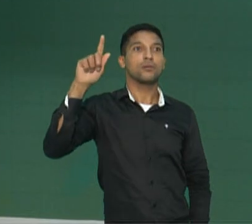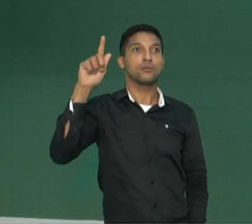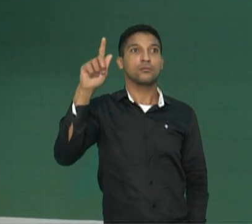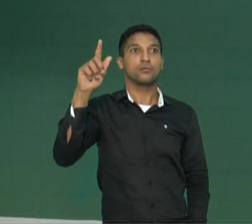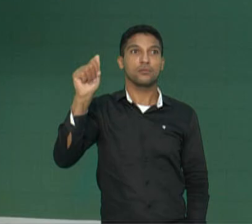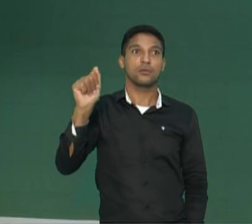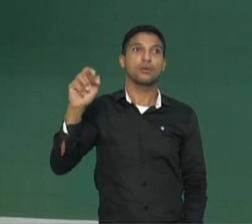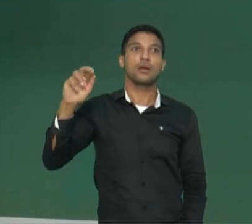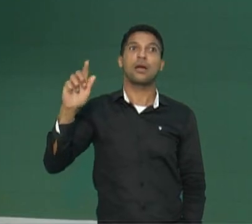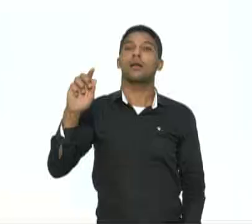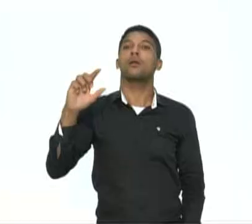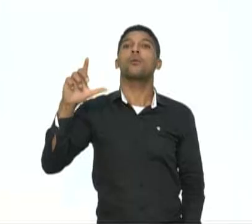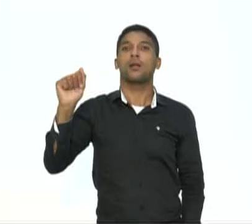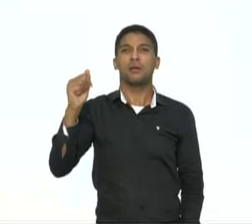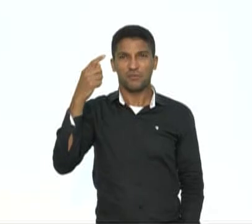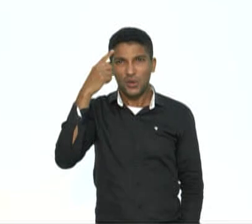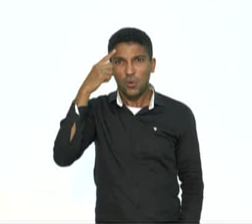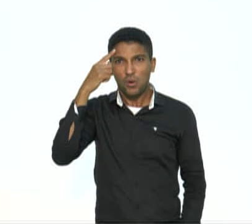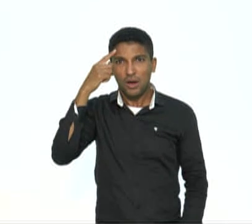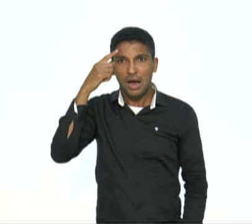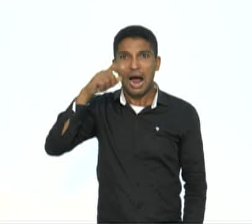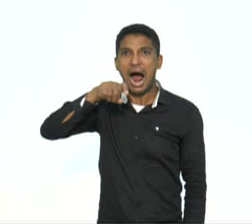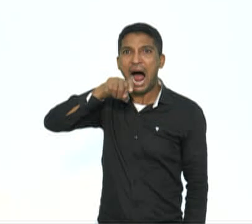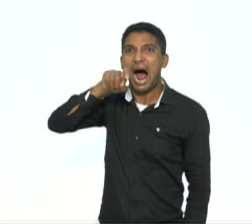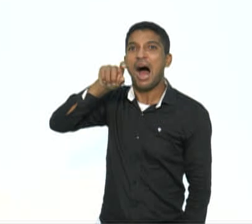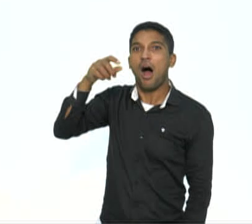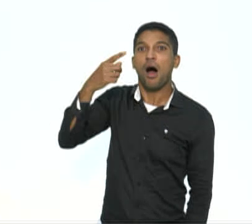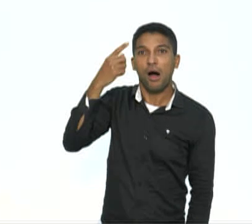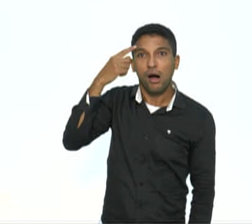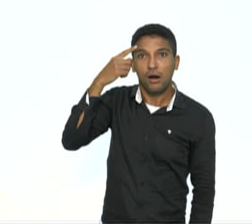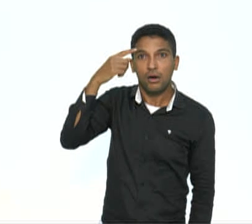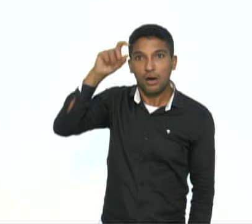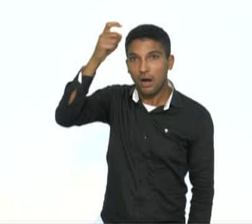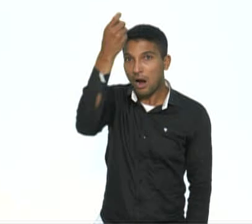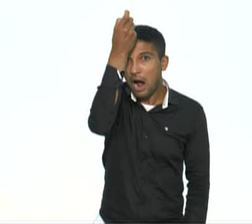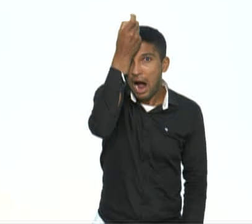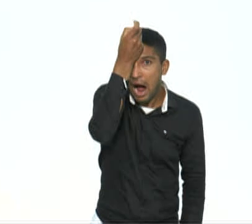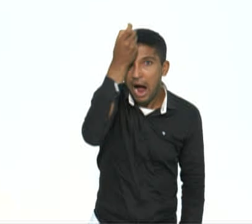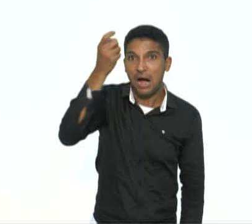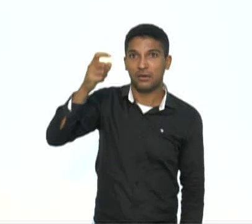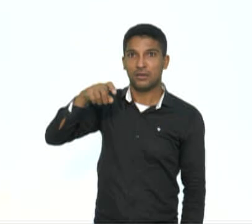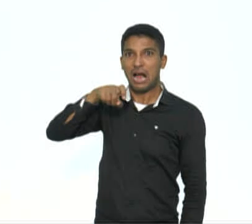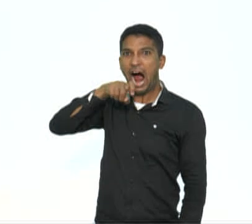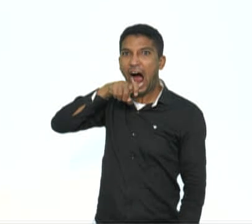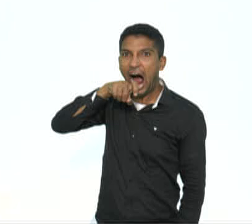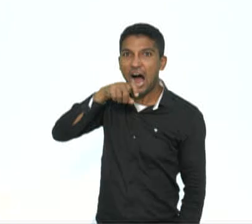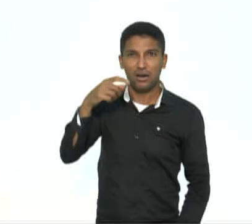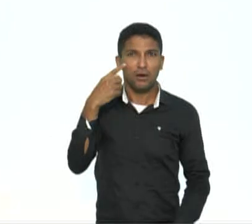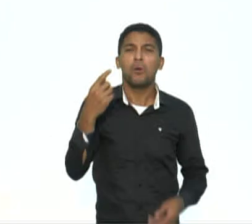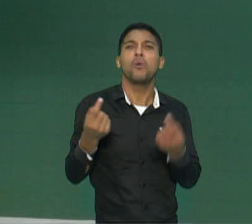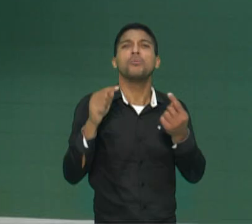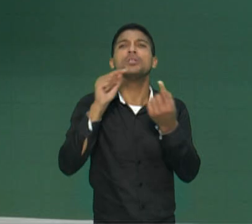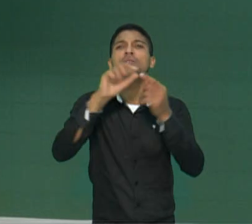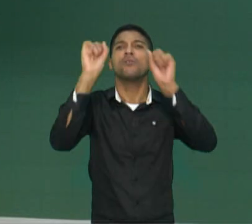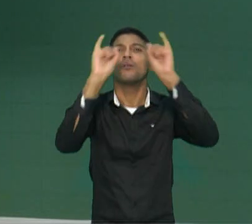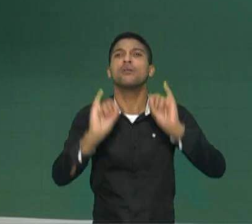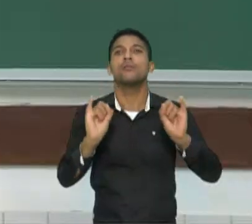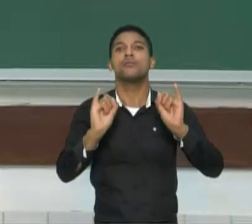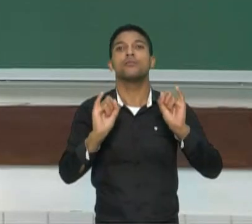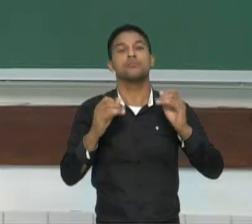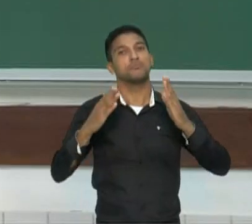final? Função de causar medo nos fiéis e também podem ter função estrutural para escoar a água de